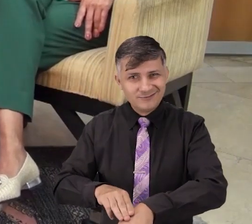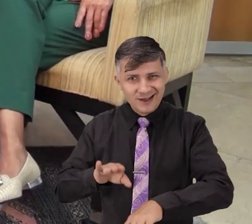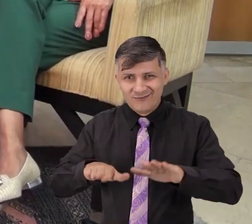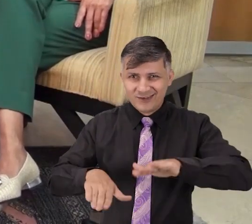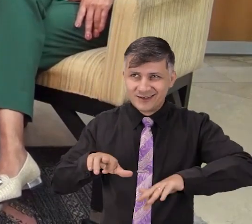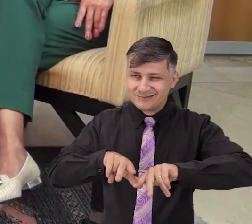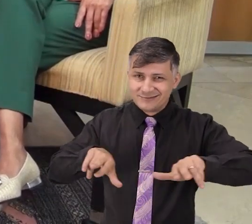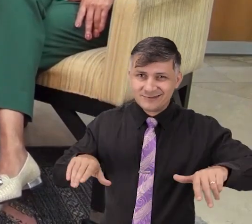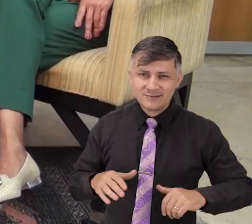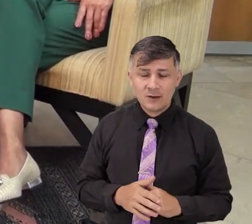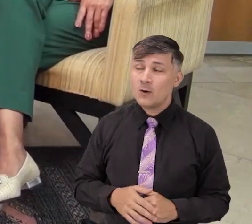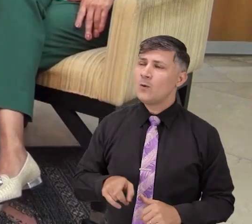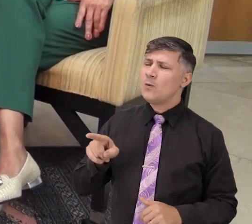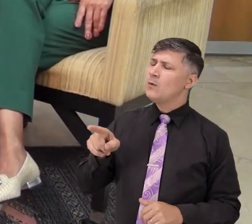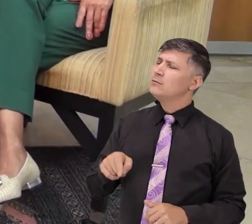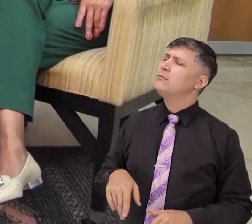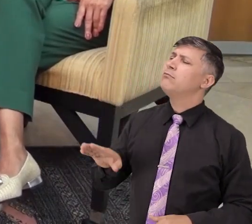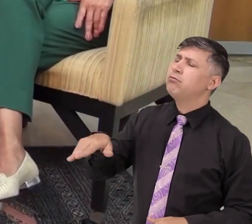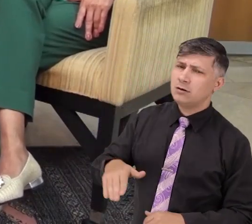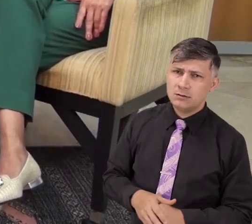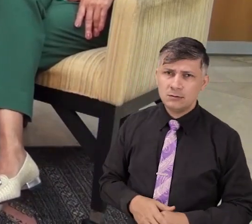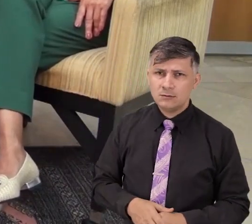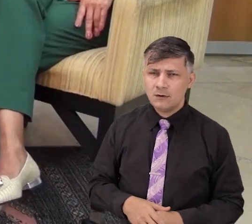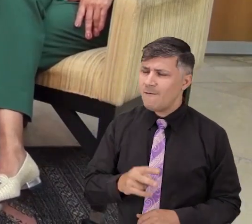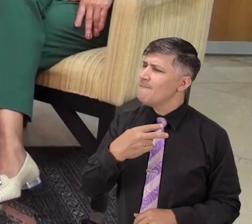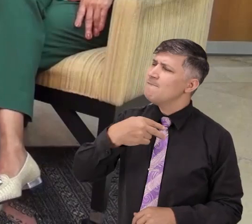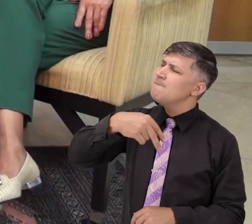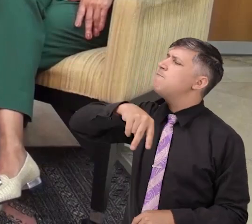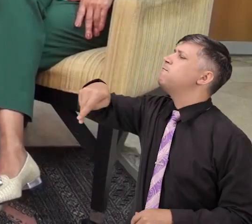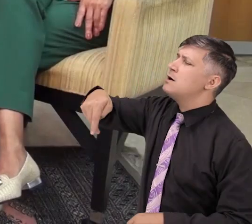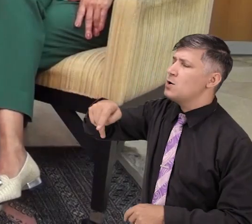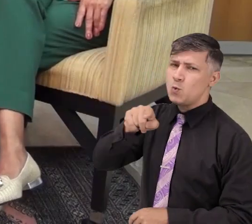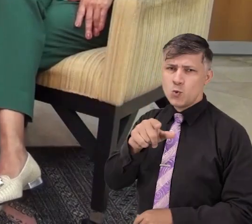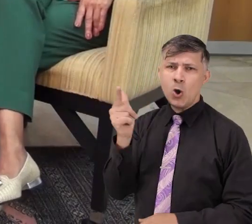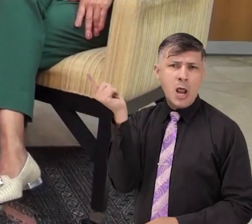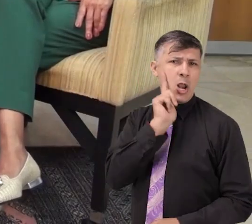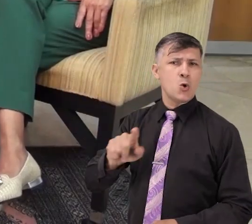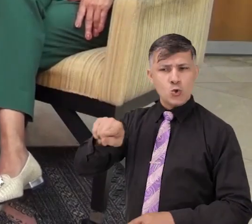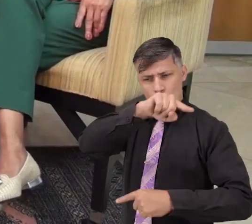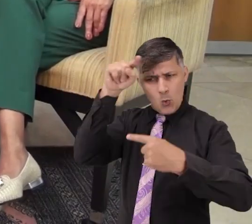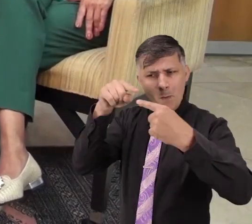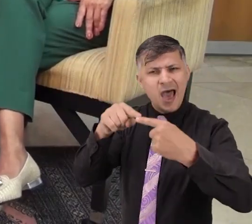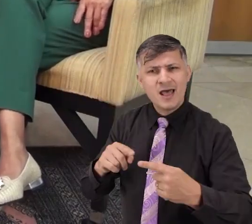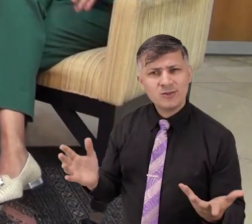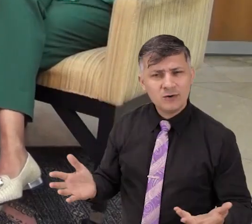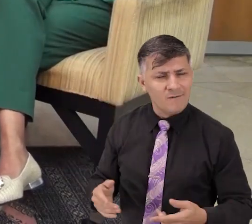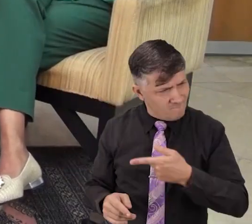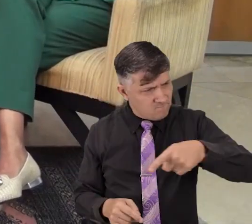não conseguiu atingir as tuas metas. Então, vai lá para o canto, bota um cone de palhaço, entendeu?